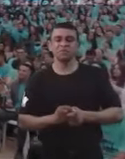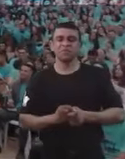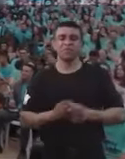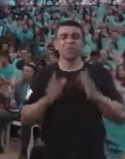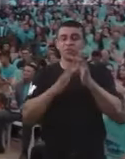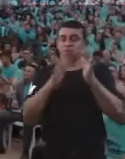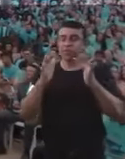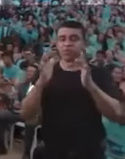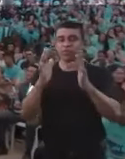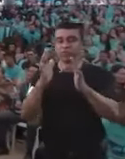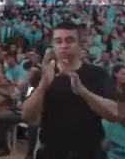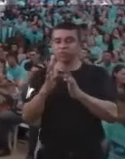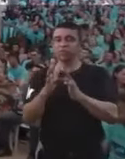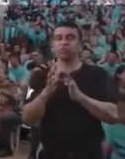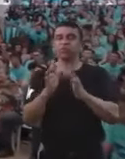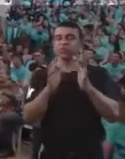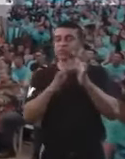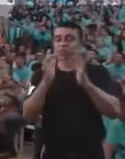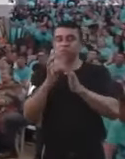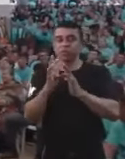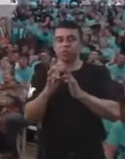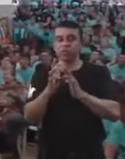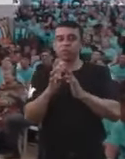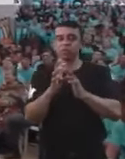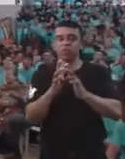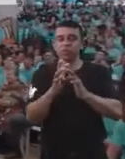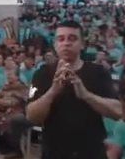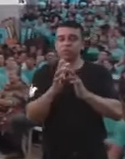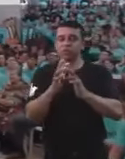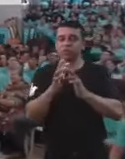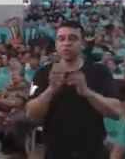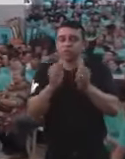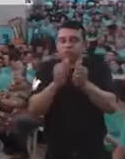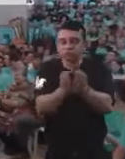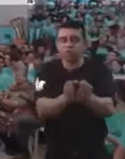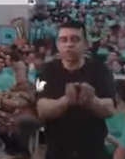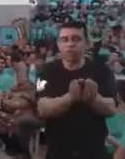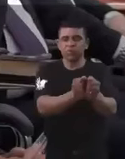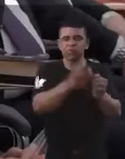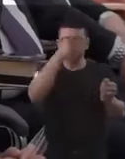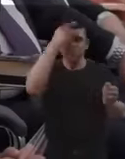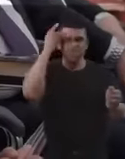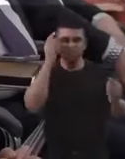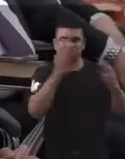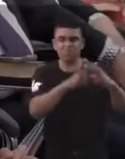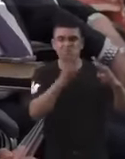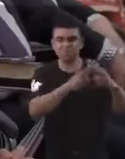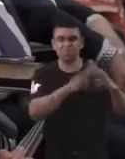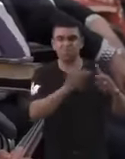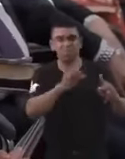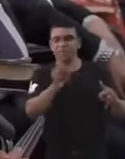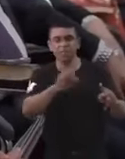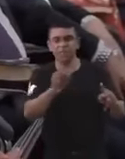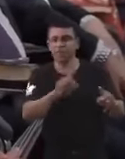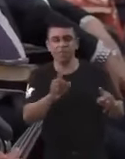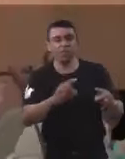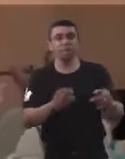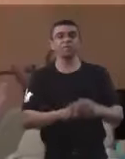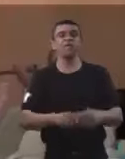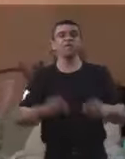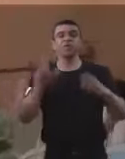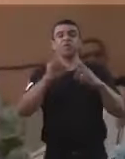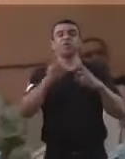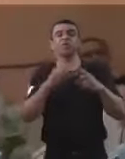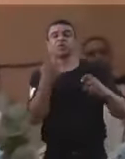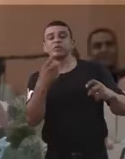Jesus nunca ficou do lado de quem iniciou a contenda. Lucas 12, tem dois irmãos brigando